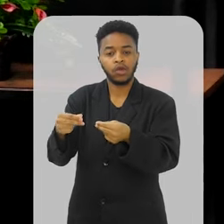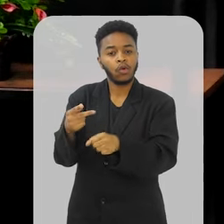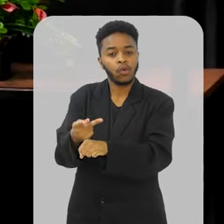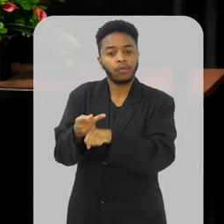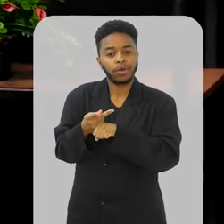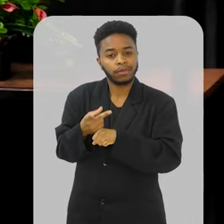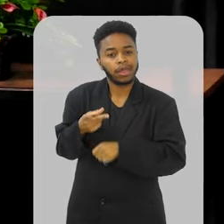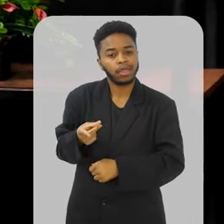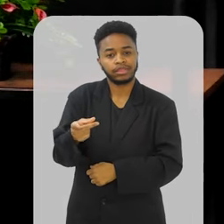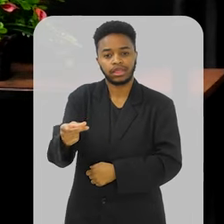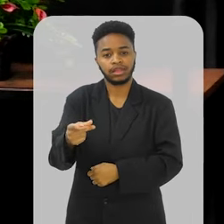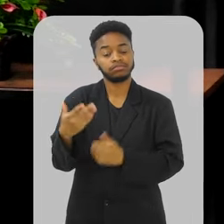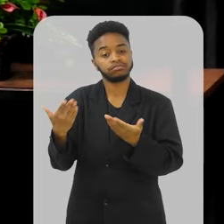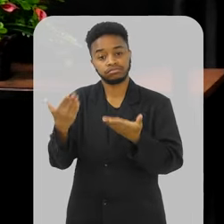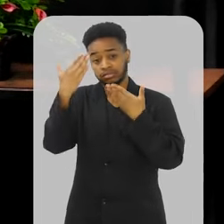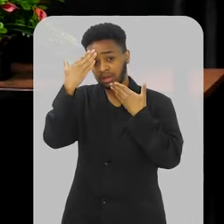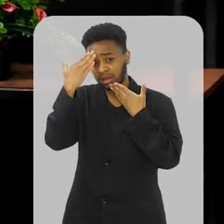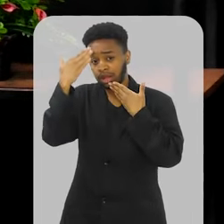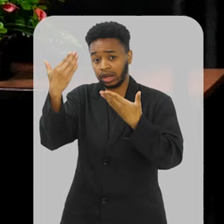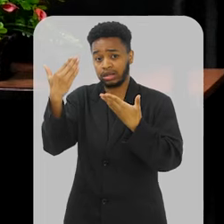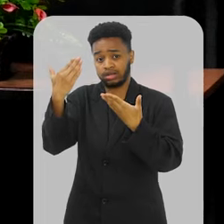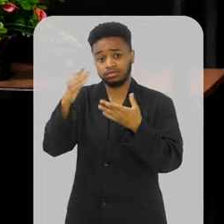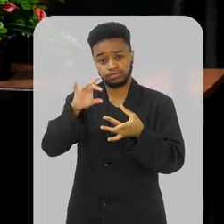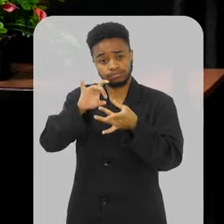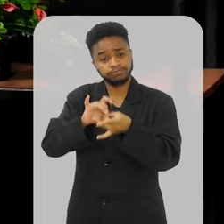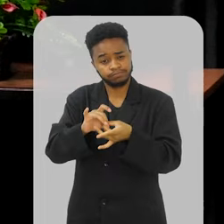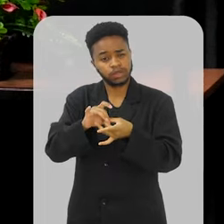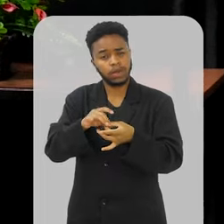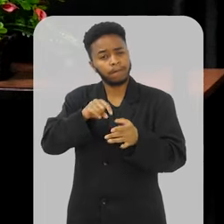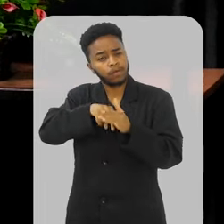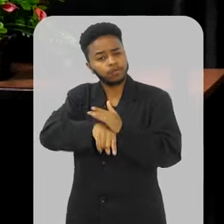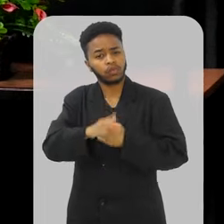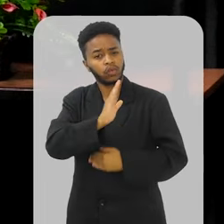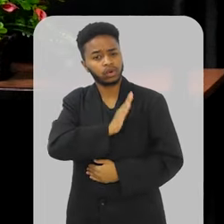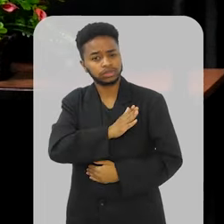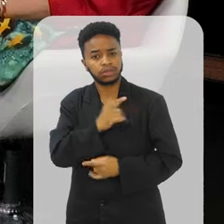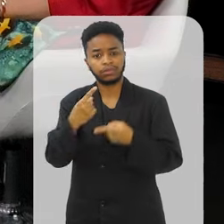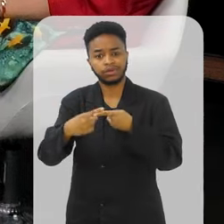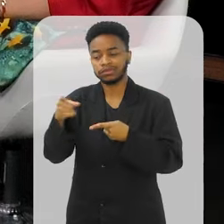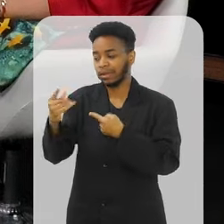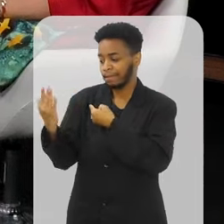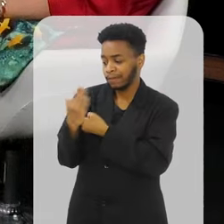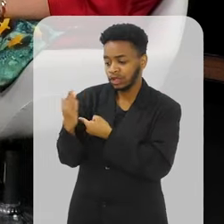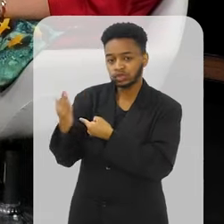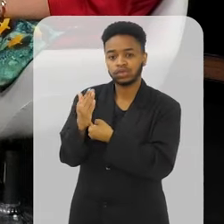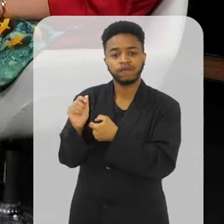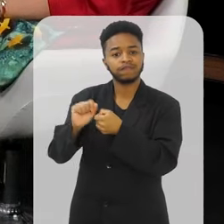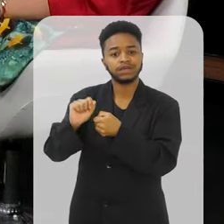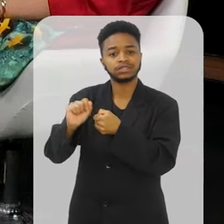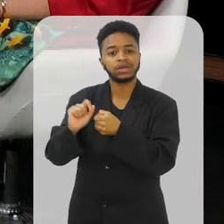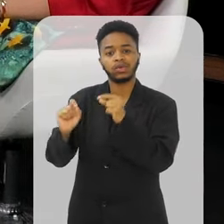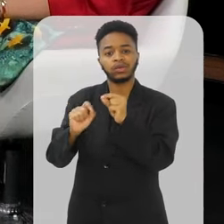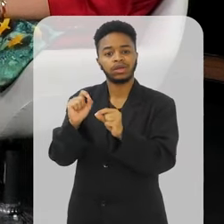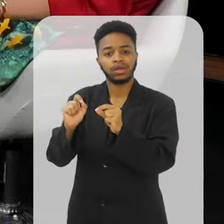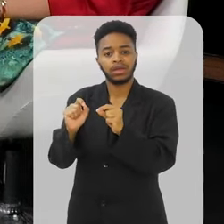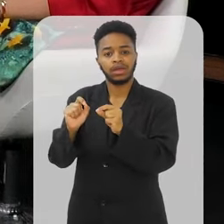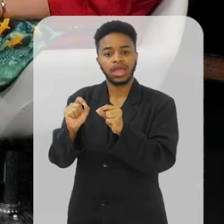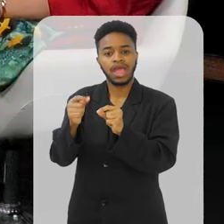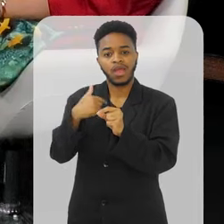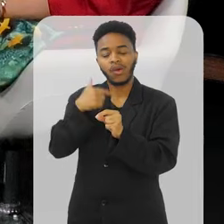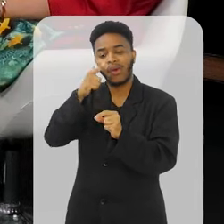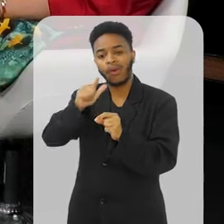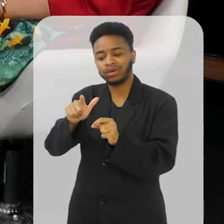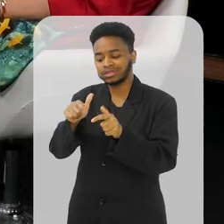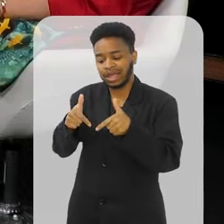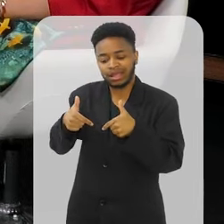recompensa eterna que tem para todos nós então te agradeço de coração por você me ajudar a fazer com que o meu sacerdócio ele seja